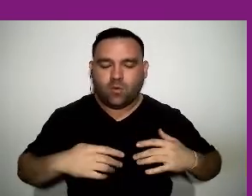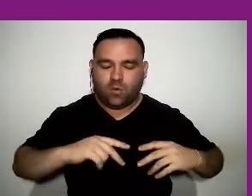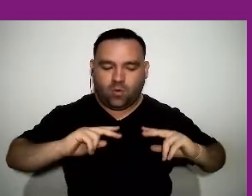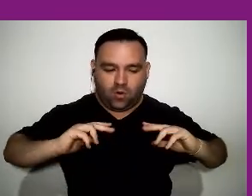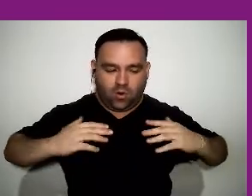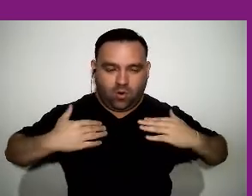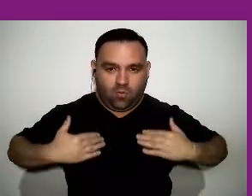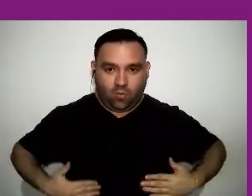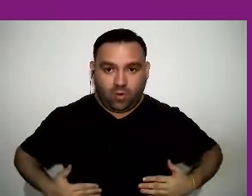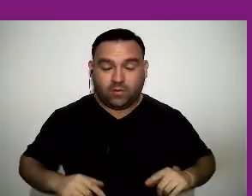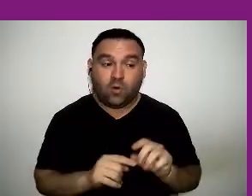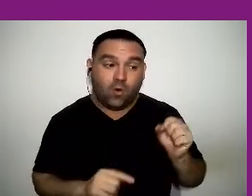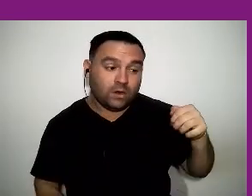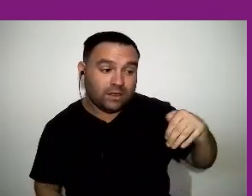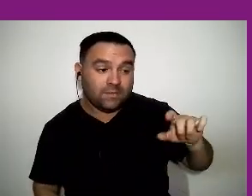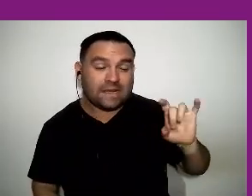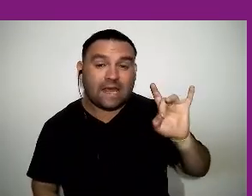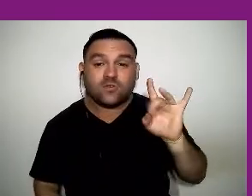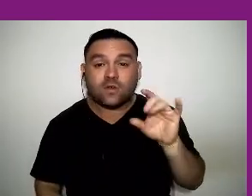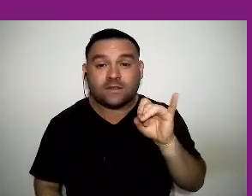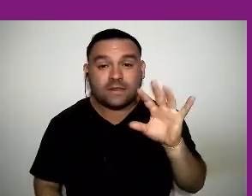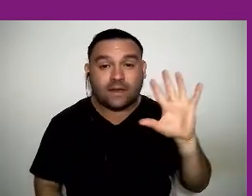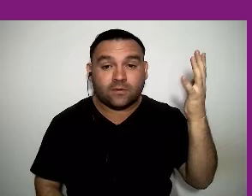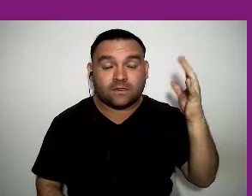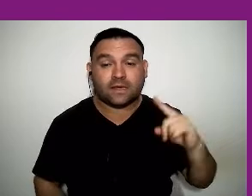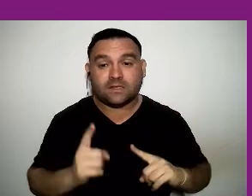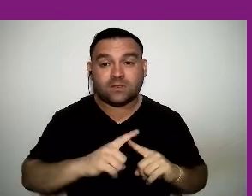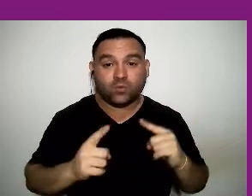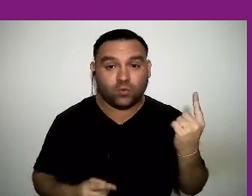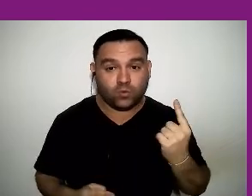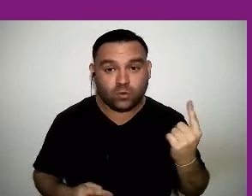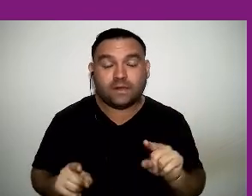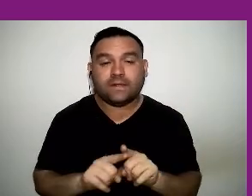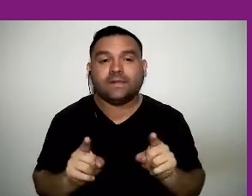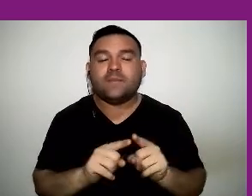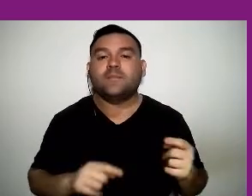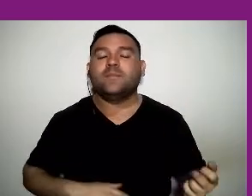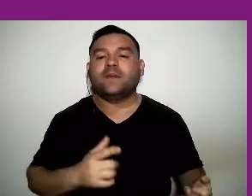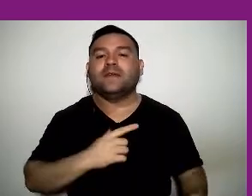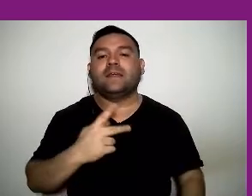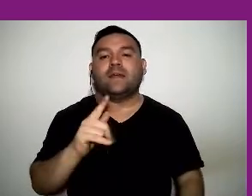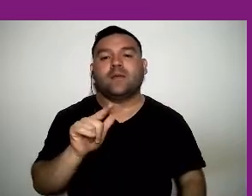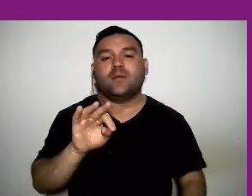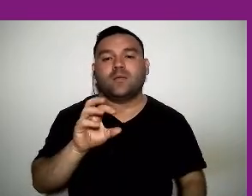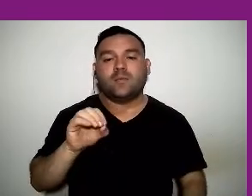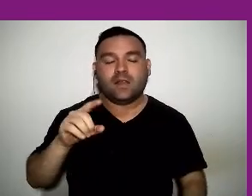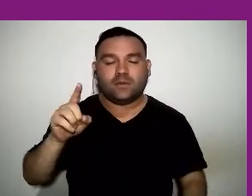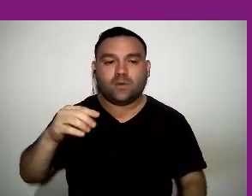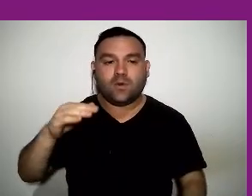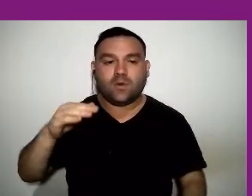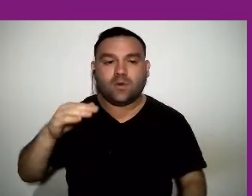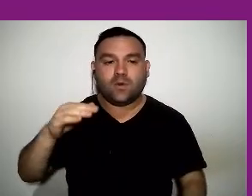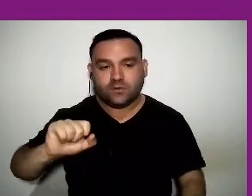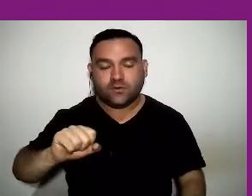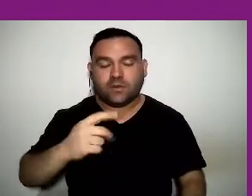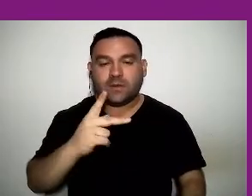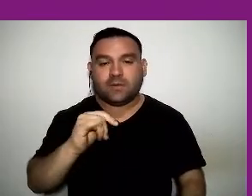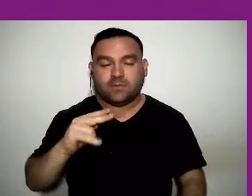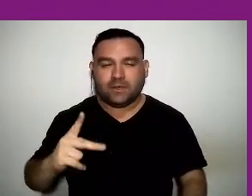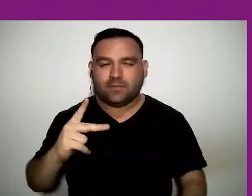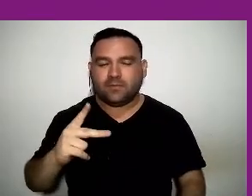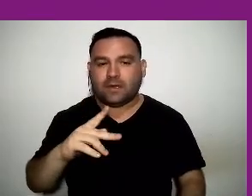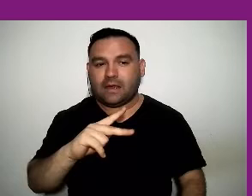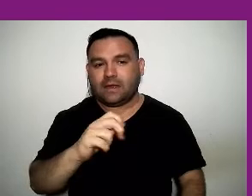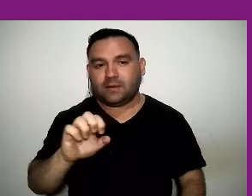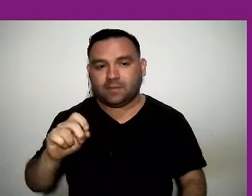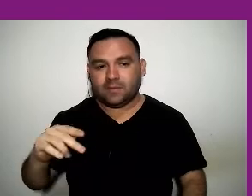8 ml é só naquela situação do fenótipo tipo 1, a pressão de platô abaixo de 28, a PIP de 8 a 15 e a driving